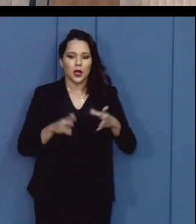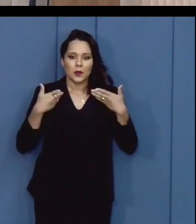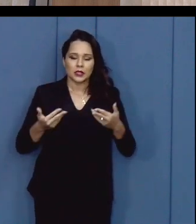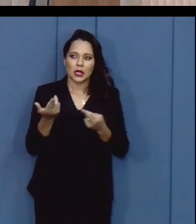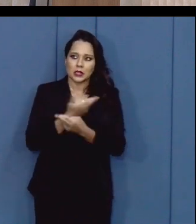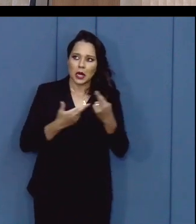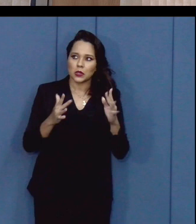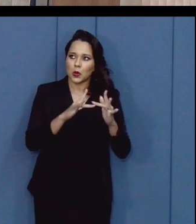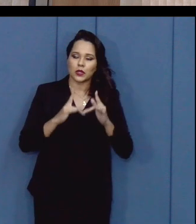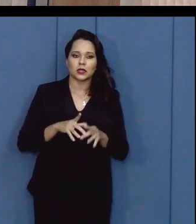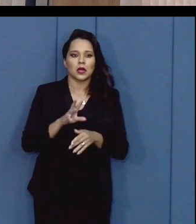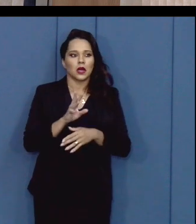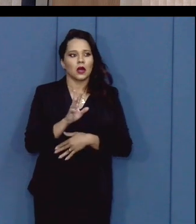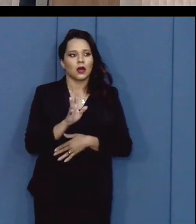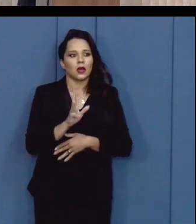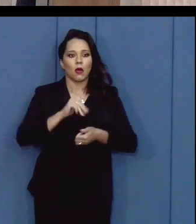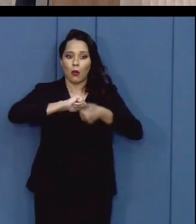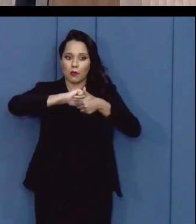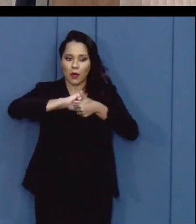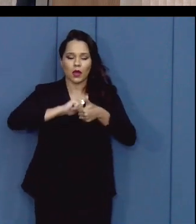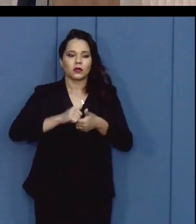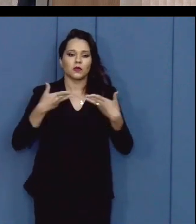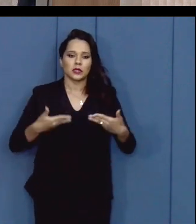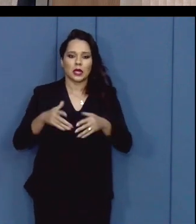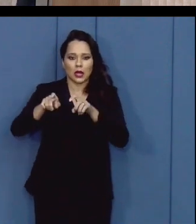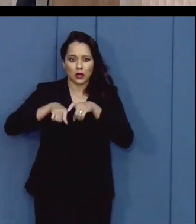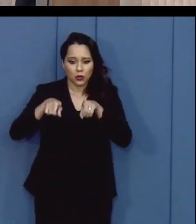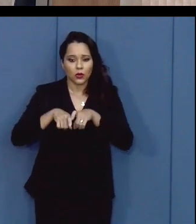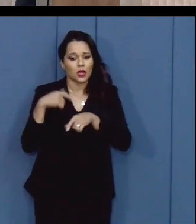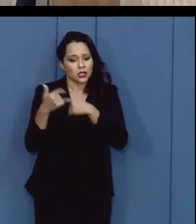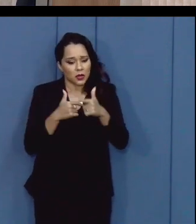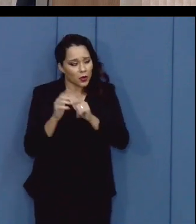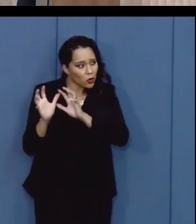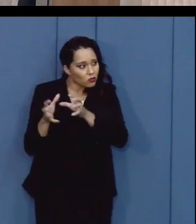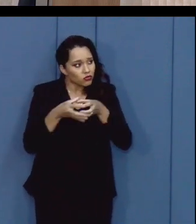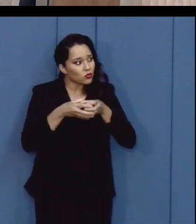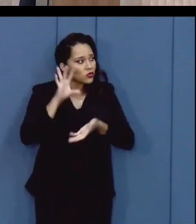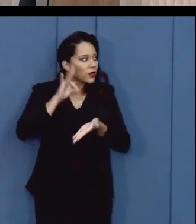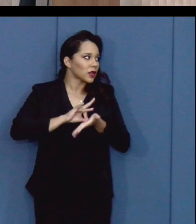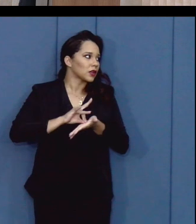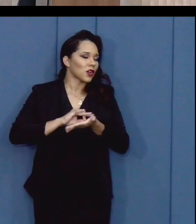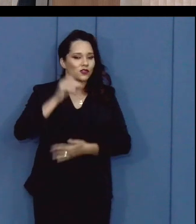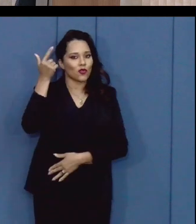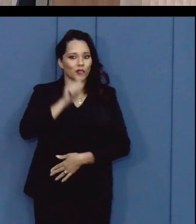Ministério das Relações Exteriores, o Inmetro e o Ministério da Agricultura. E nós trabalhamos realmente como um time. E nós